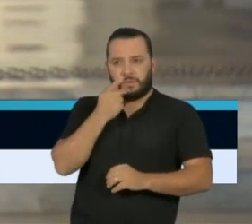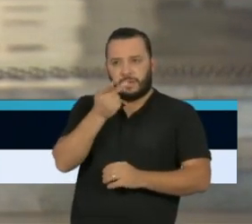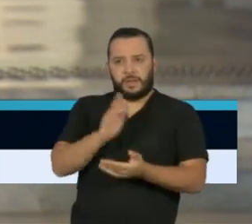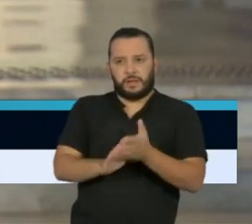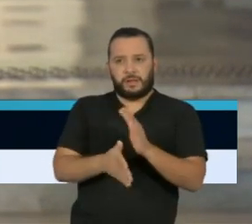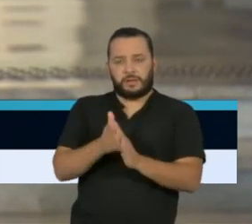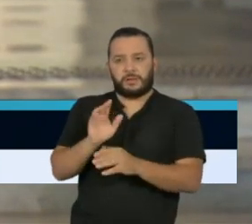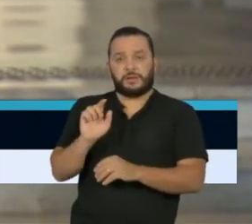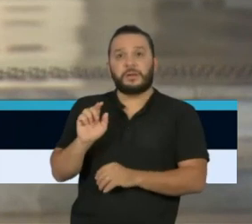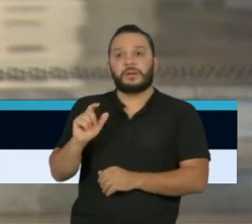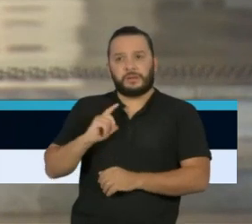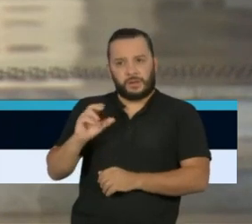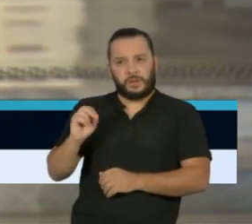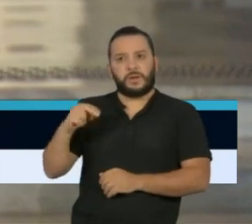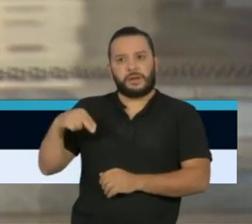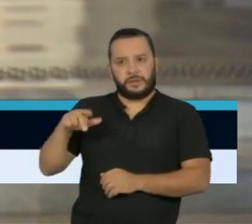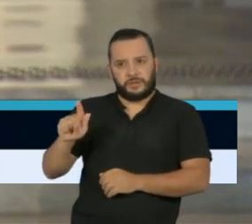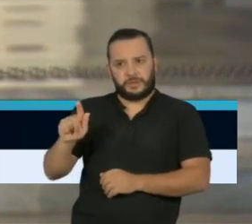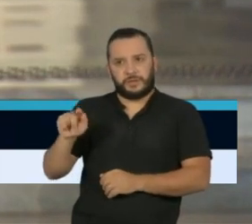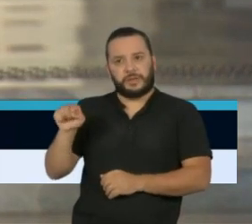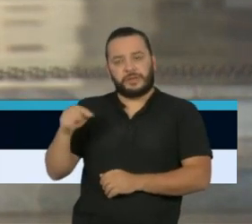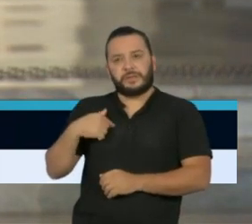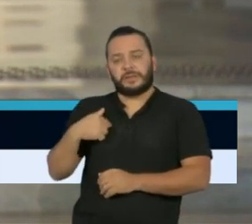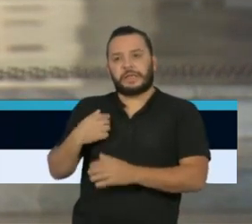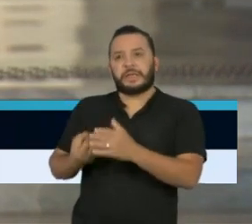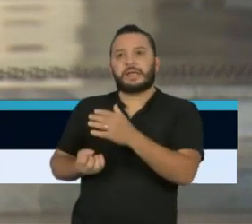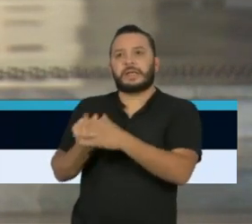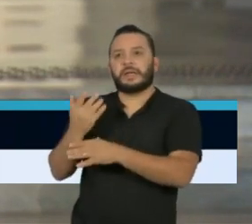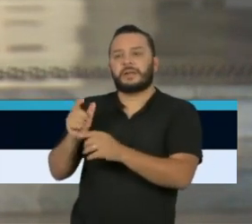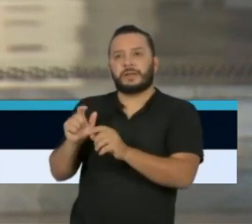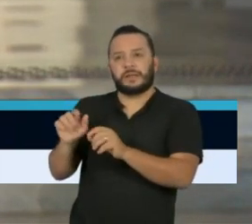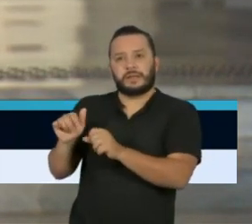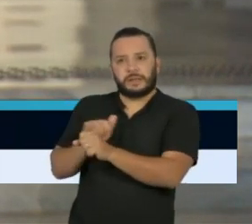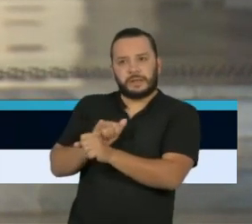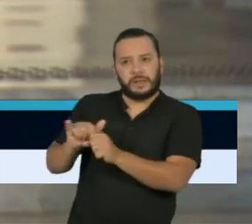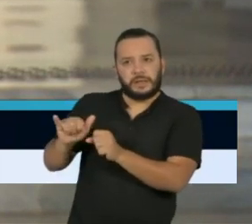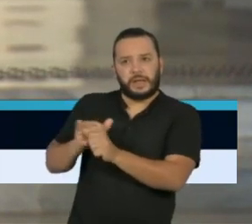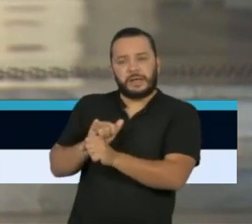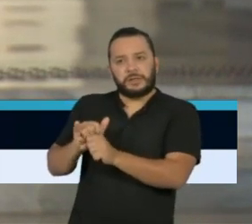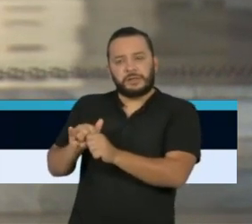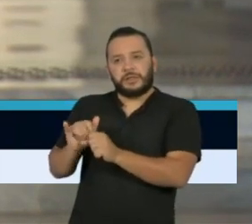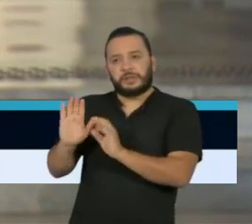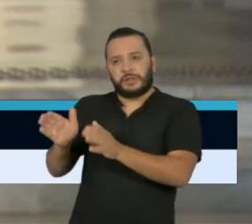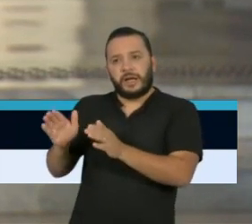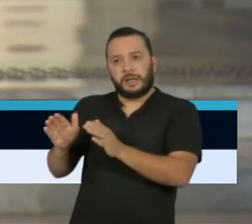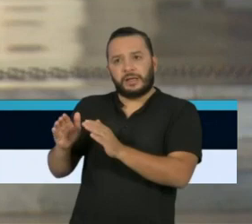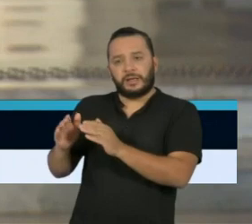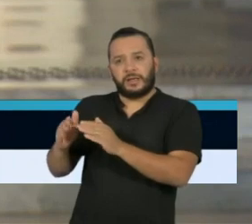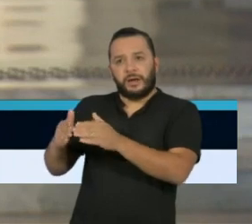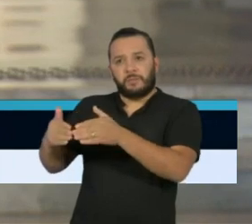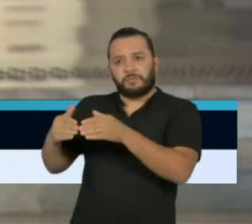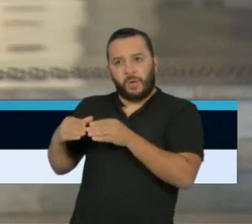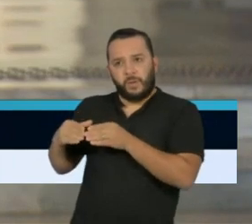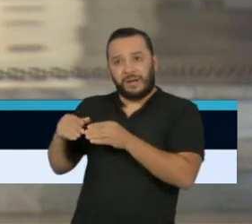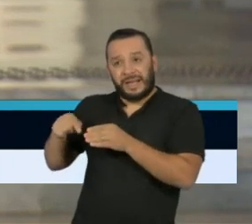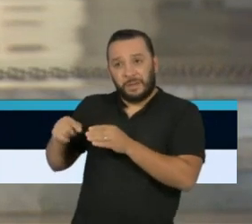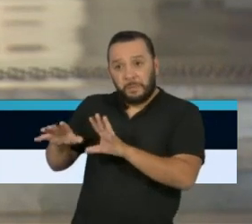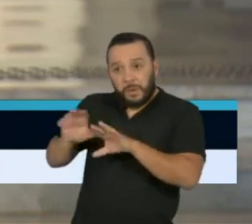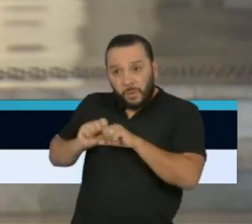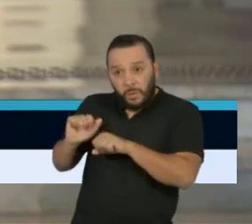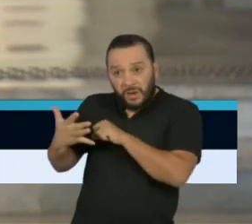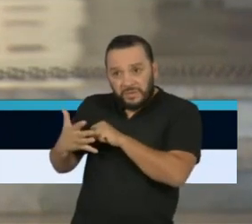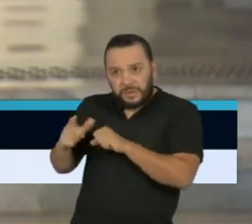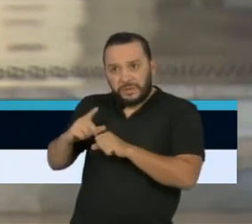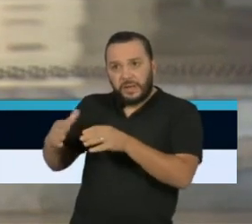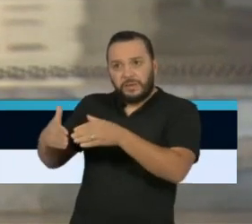que está fazendo um sistema de isolamento para casos com o Covid positivo.